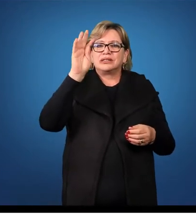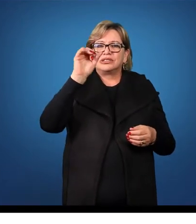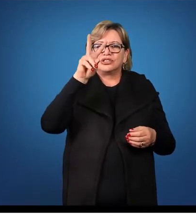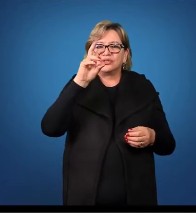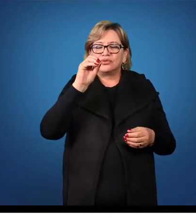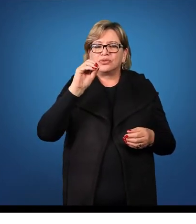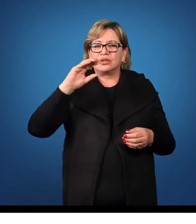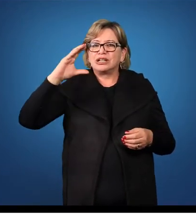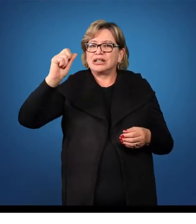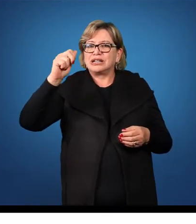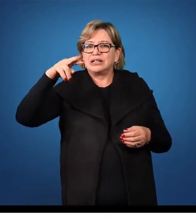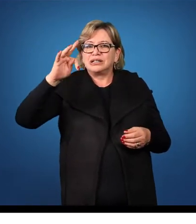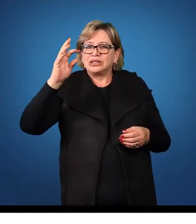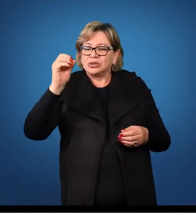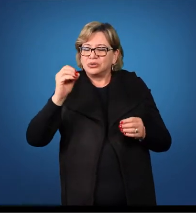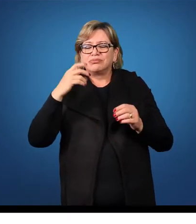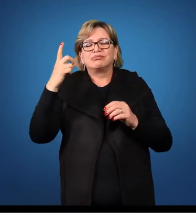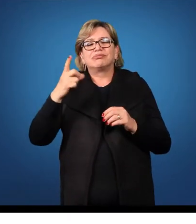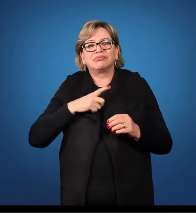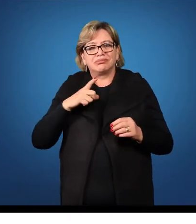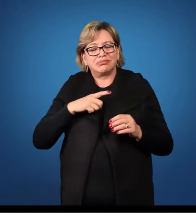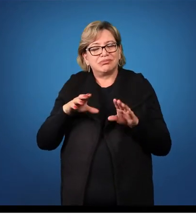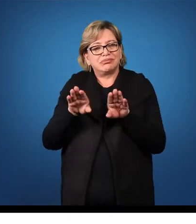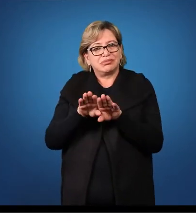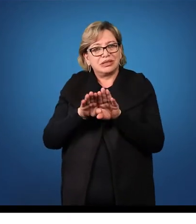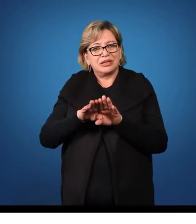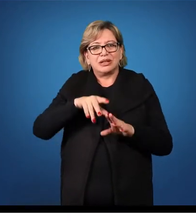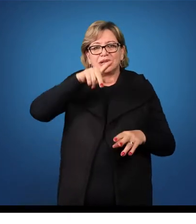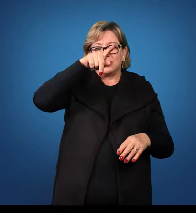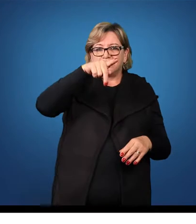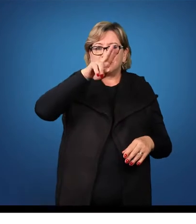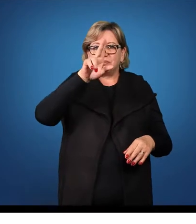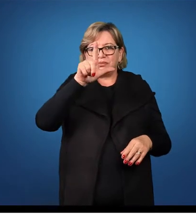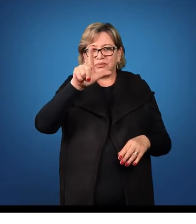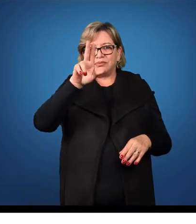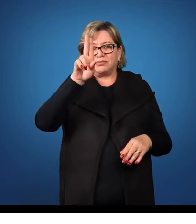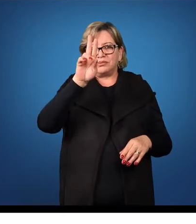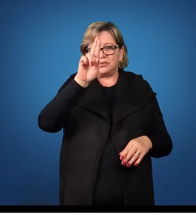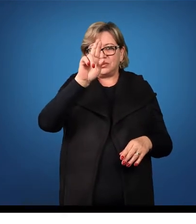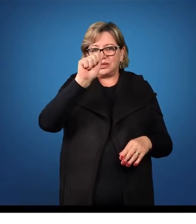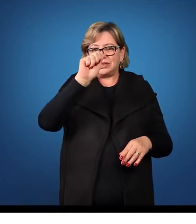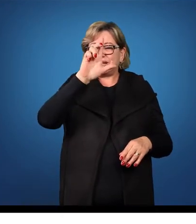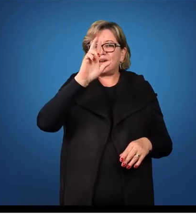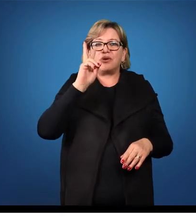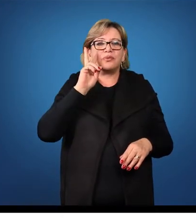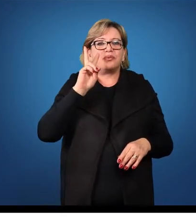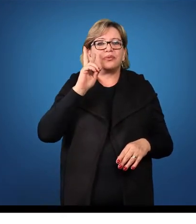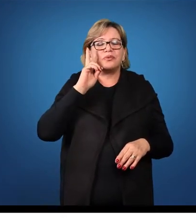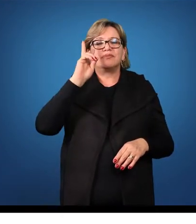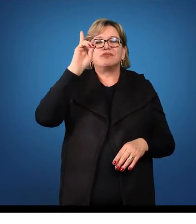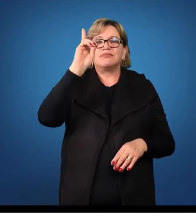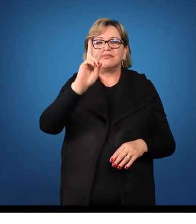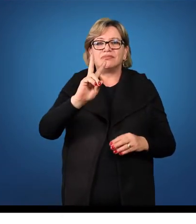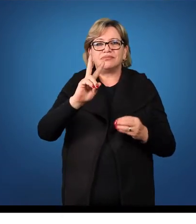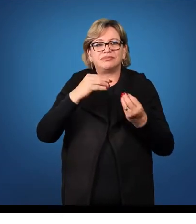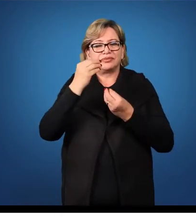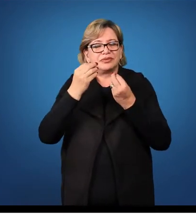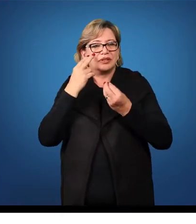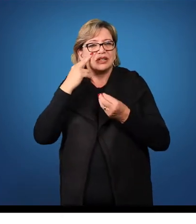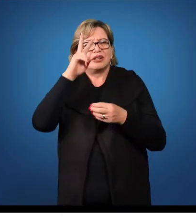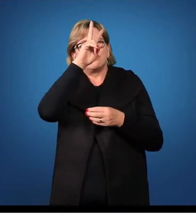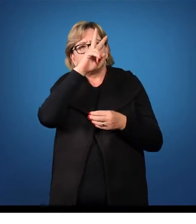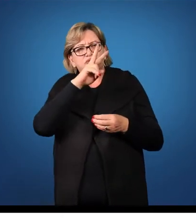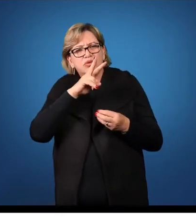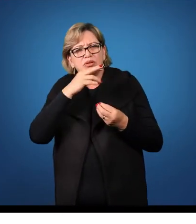no plural os cantos cantos canto